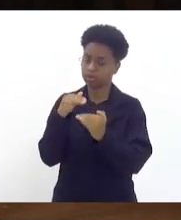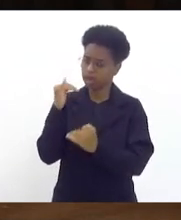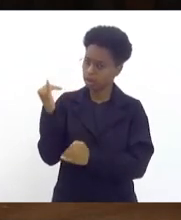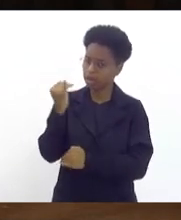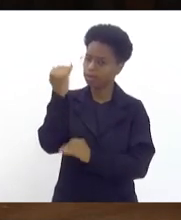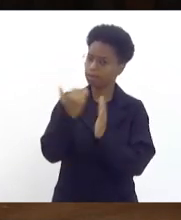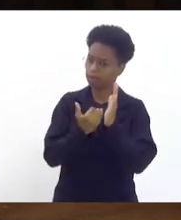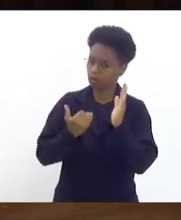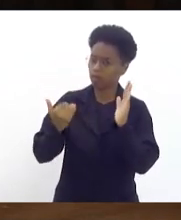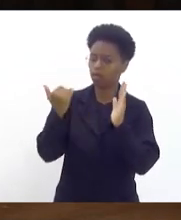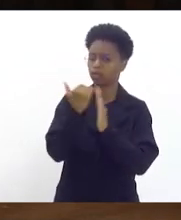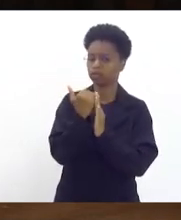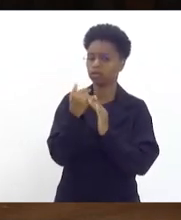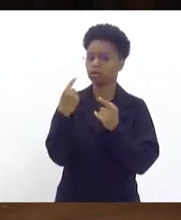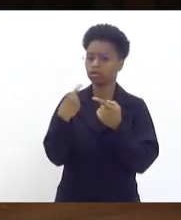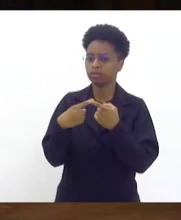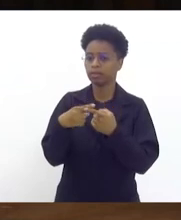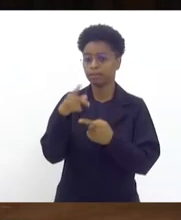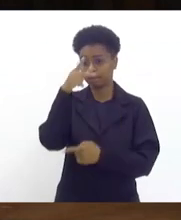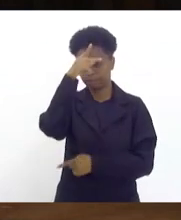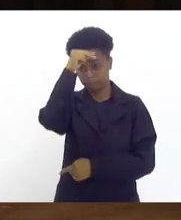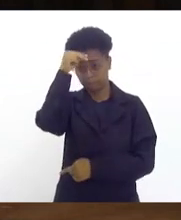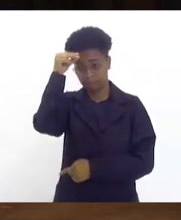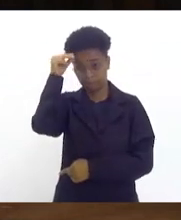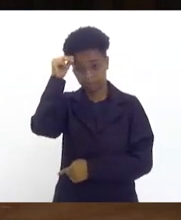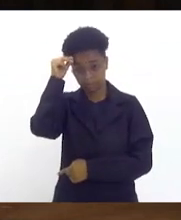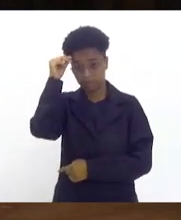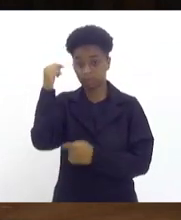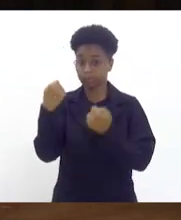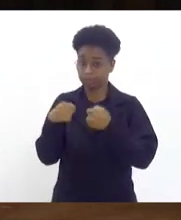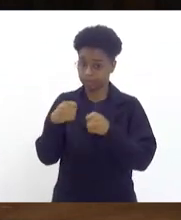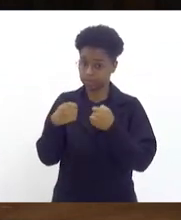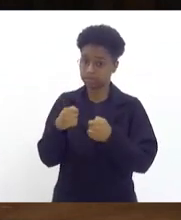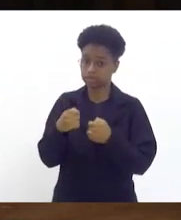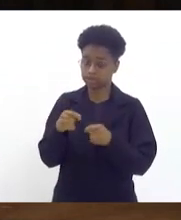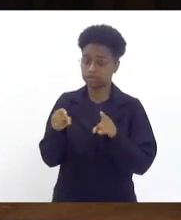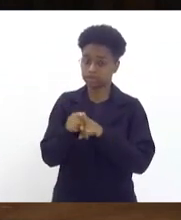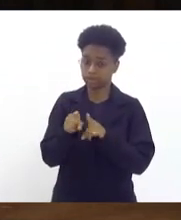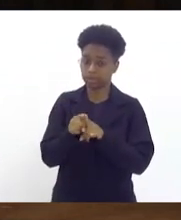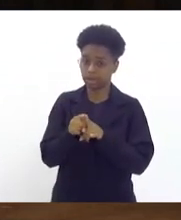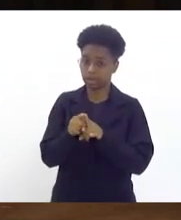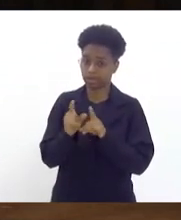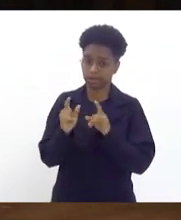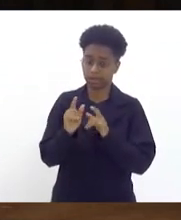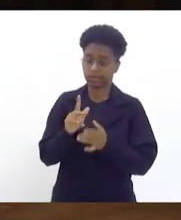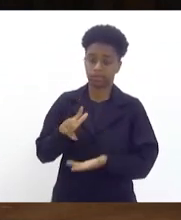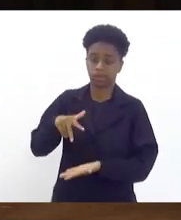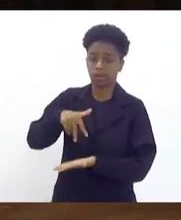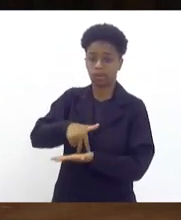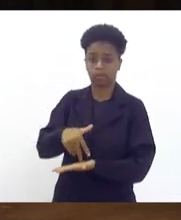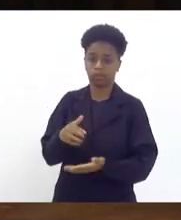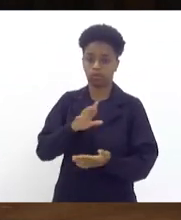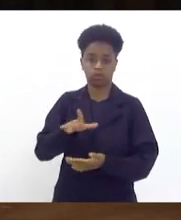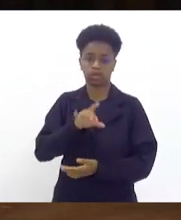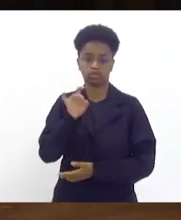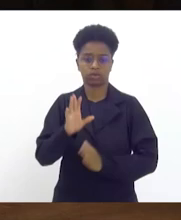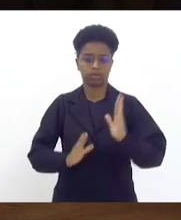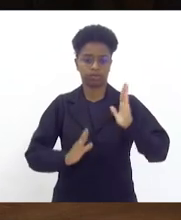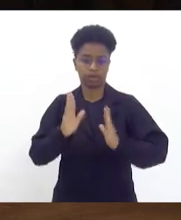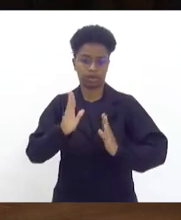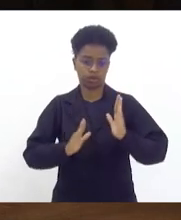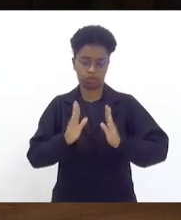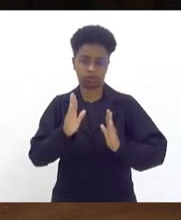importantíssimo que a prefeitura se faça presente também não somente nos períodos eleitorais